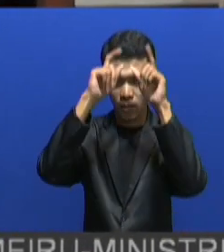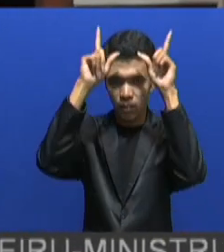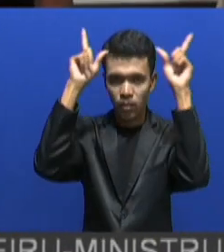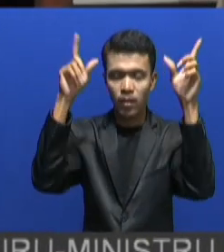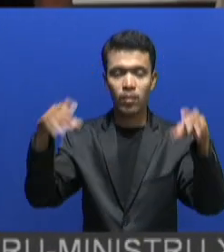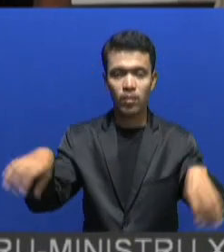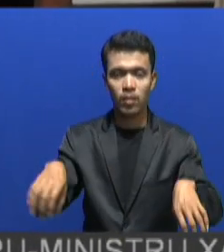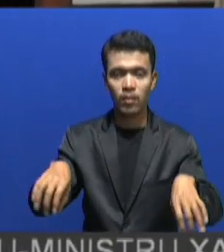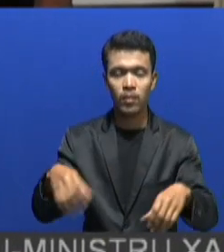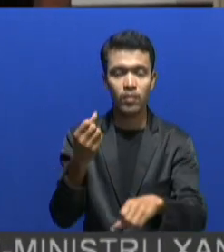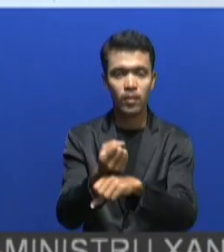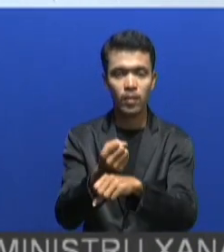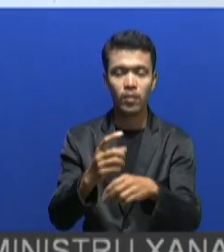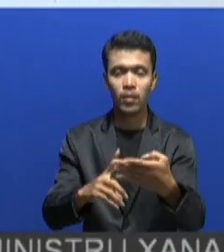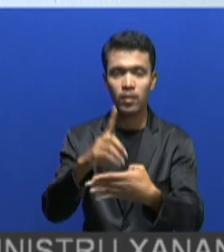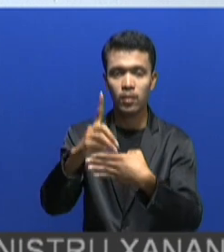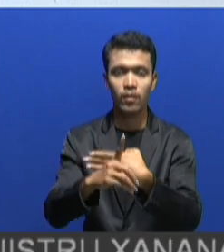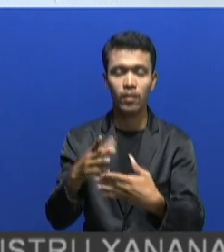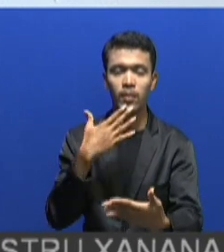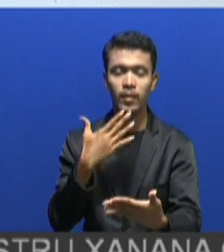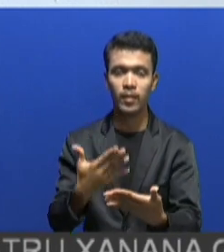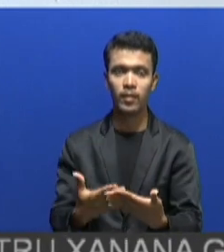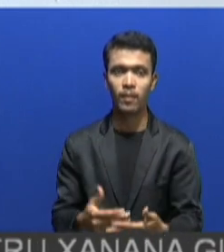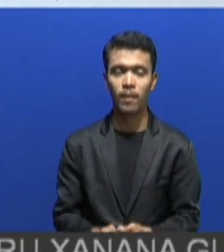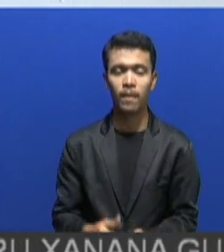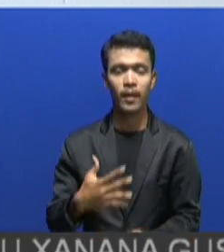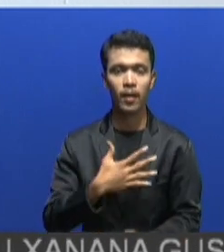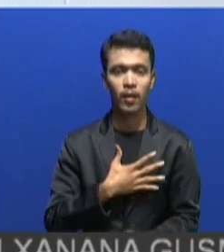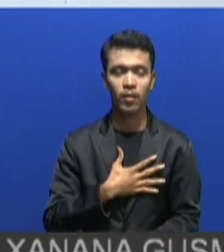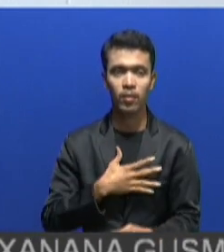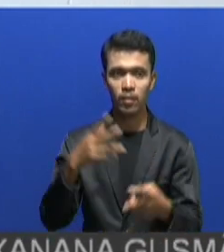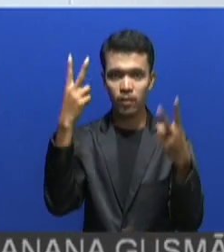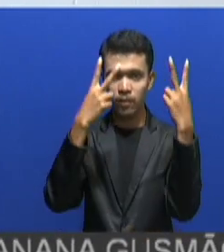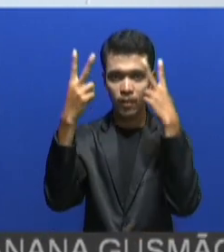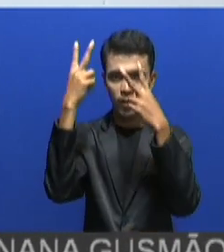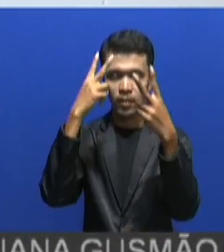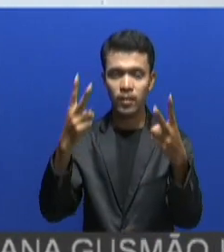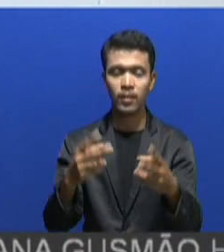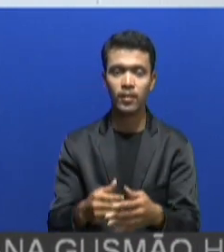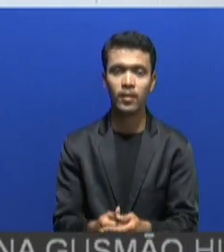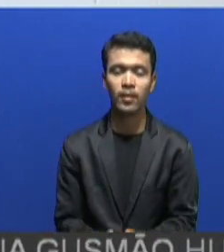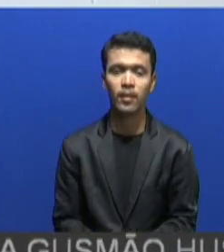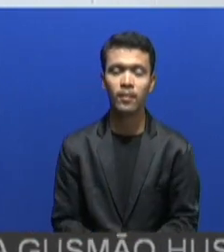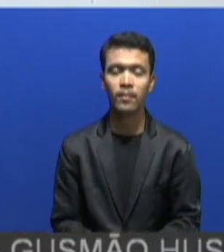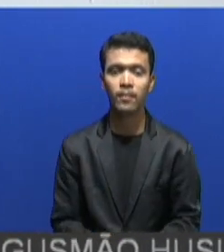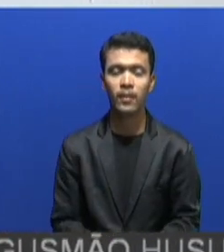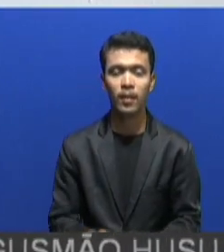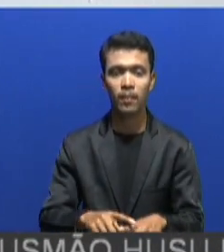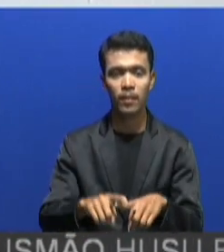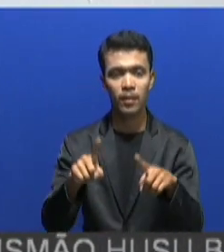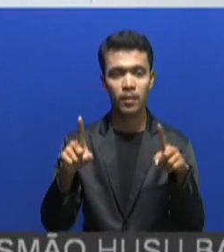ho de desenvolve DIAC Liutan. Hau nia visita ladun oficial, somente pessoal, mai